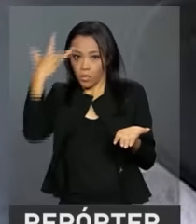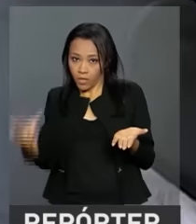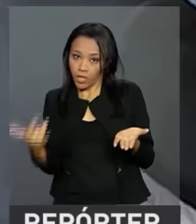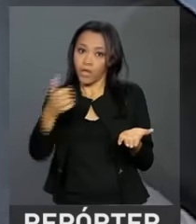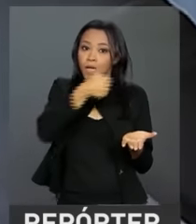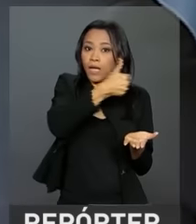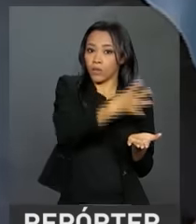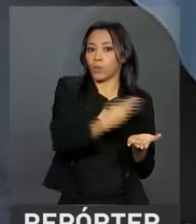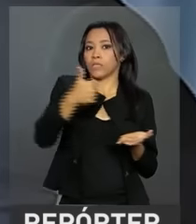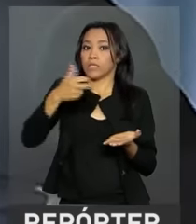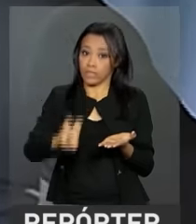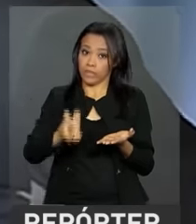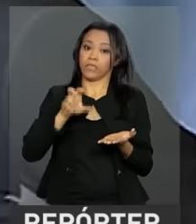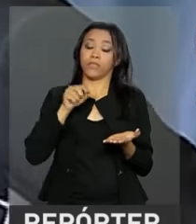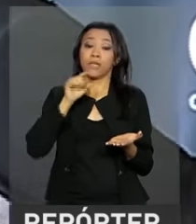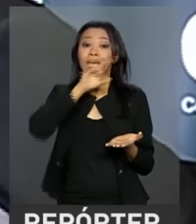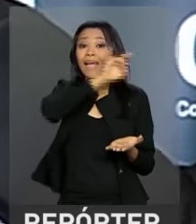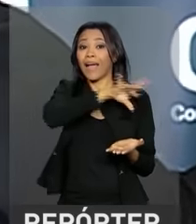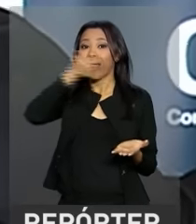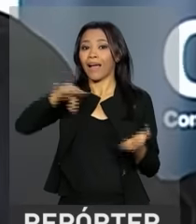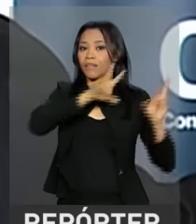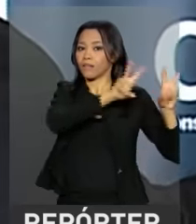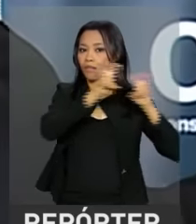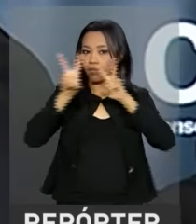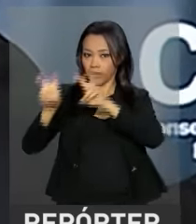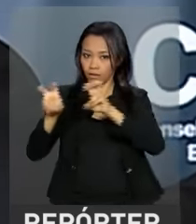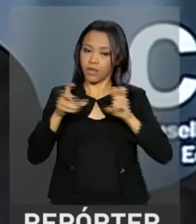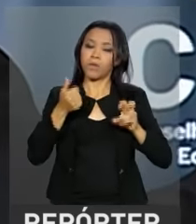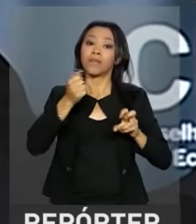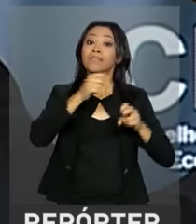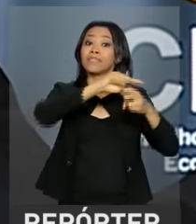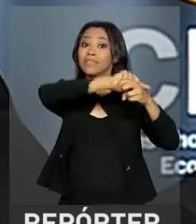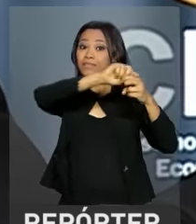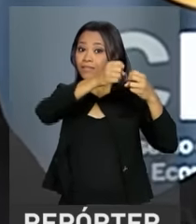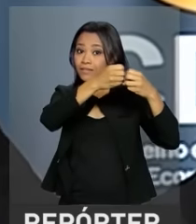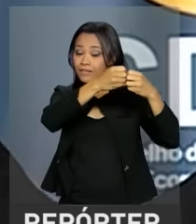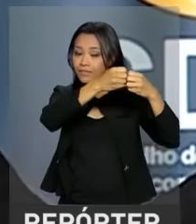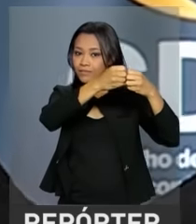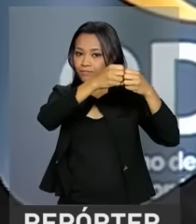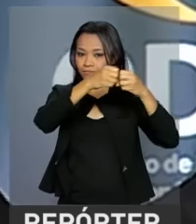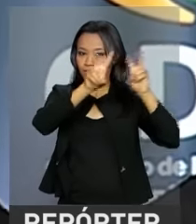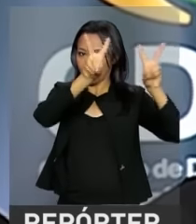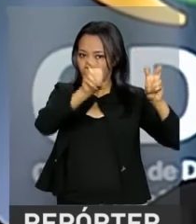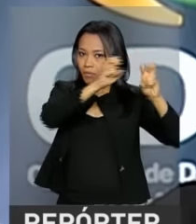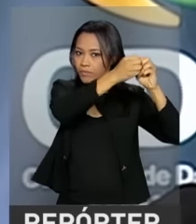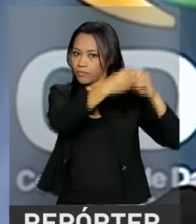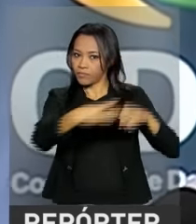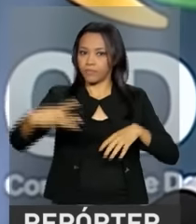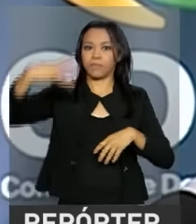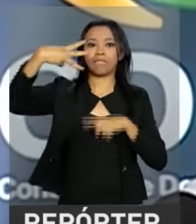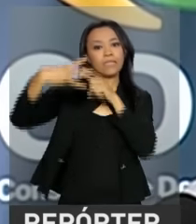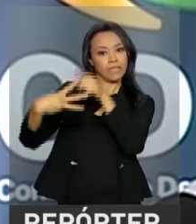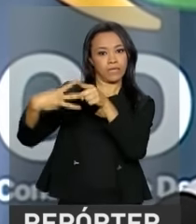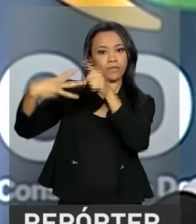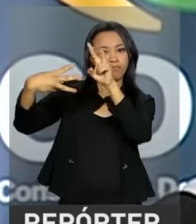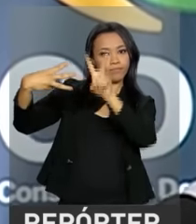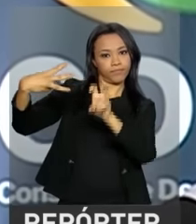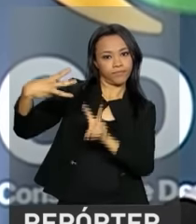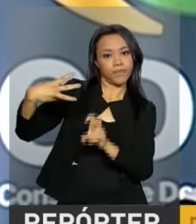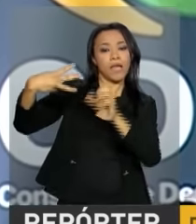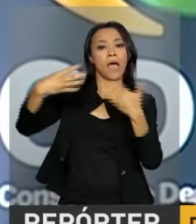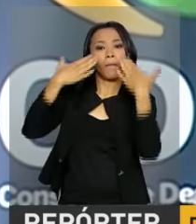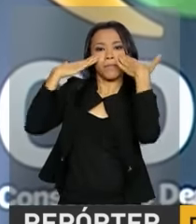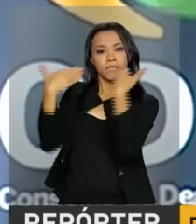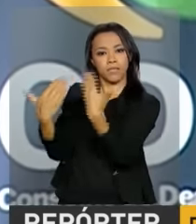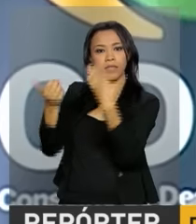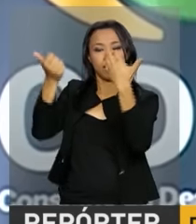14 e 15, cada um desses temas saiam com três prioridades, três recomendações que serão apresentadas ao presidente